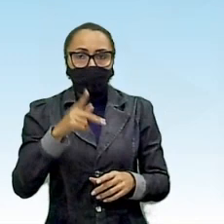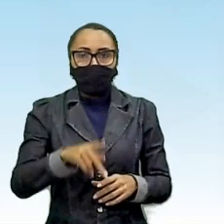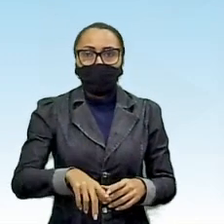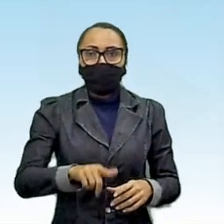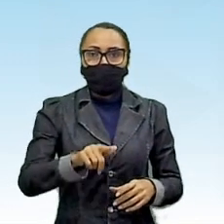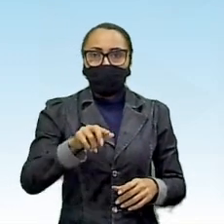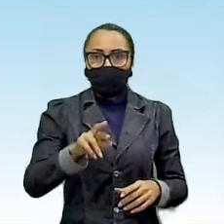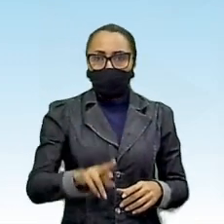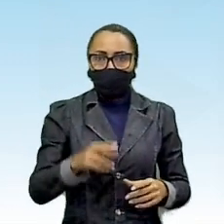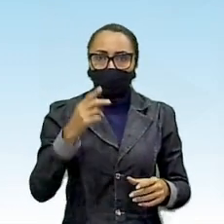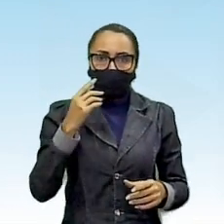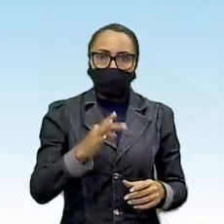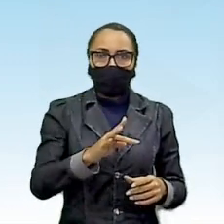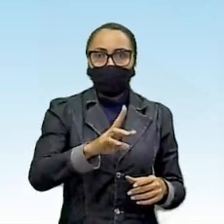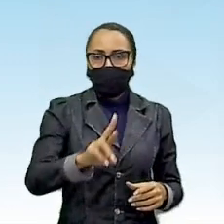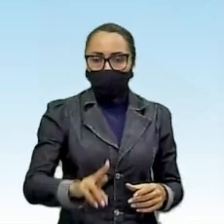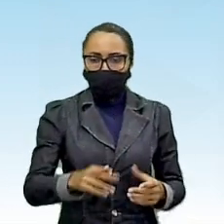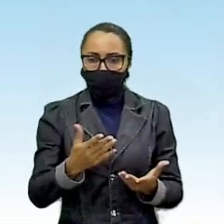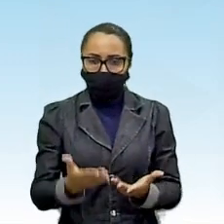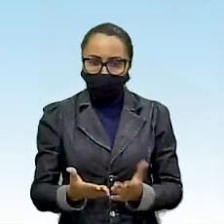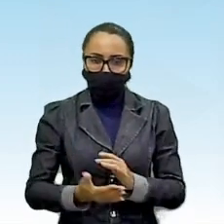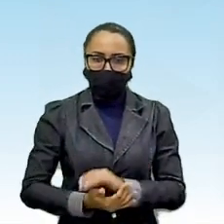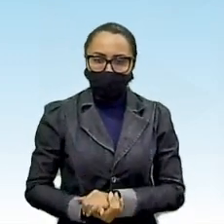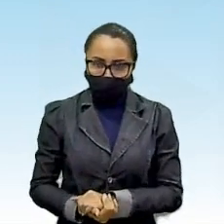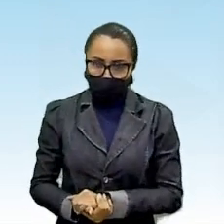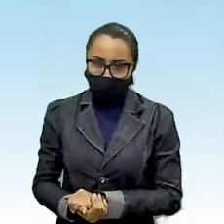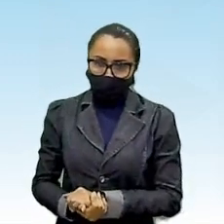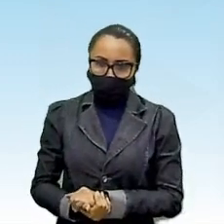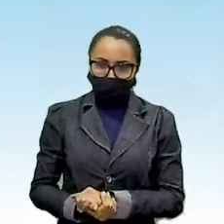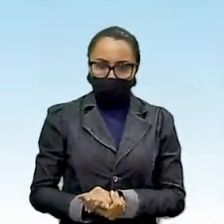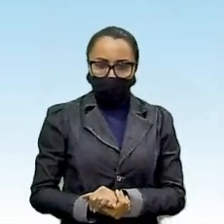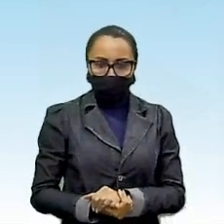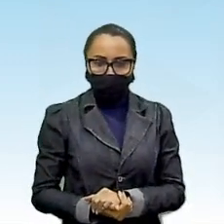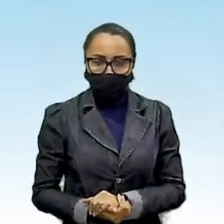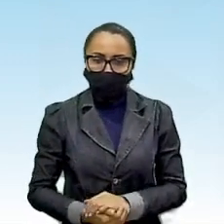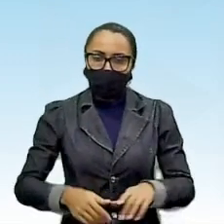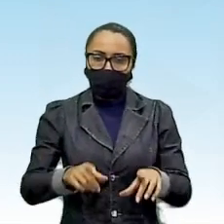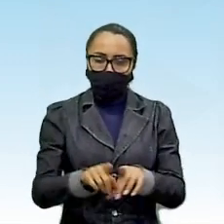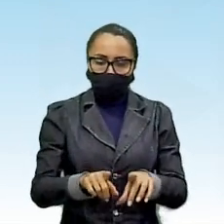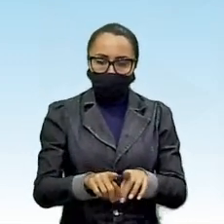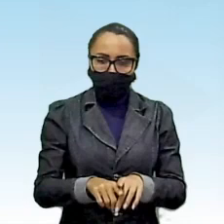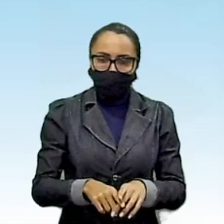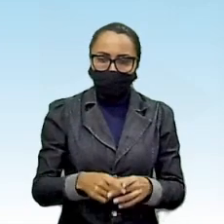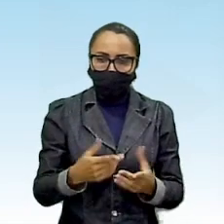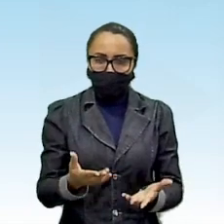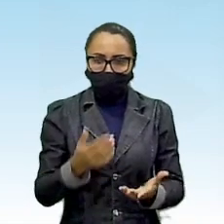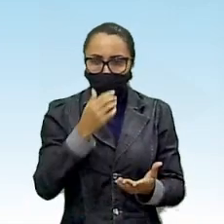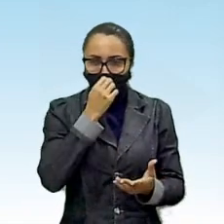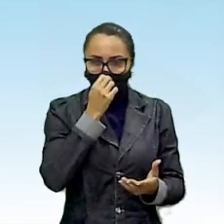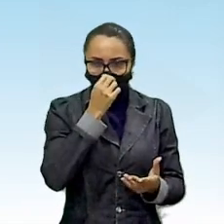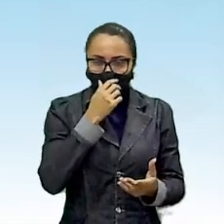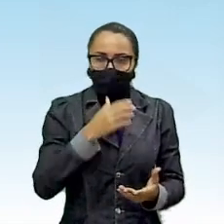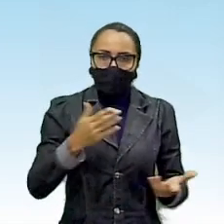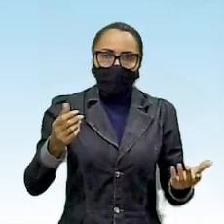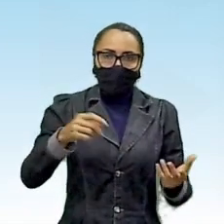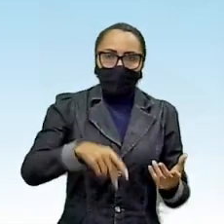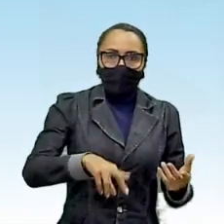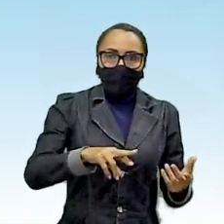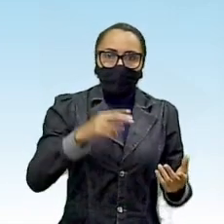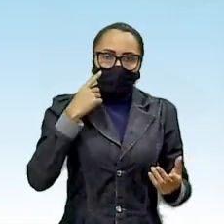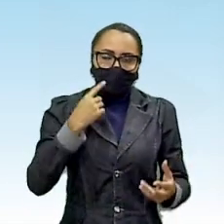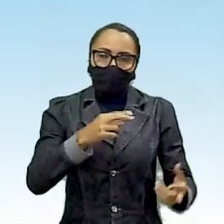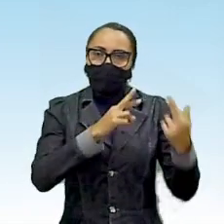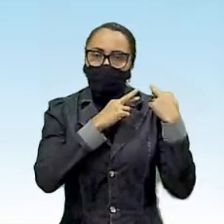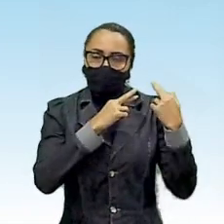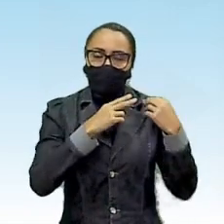é o PGR-TR, que é o PGR do trabalho rural. E aí também, nessa NR, traz uma